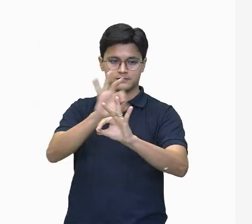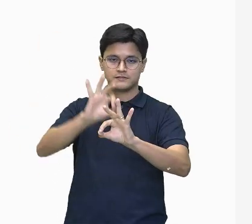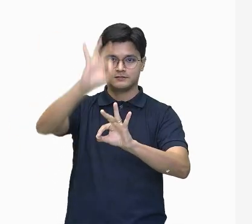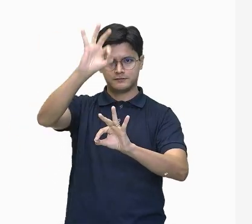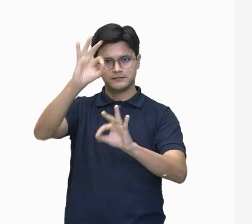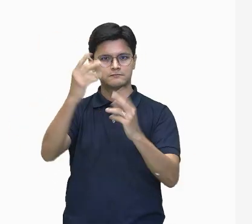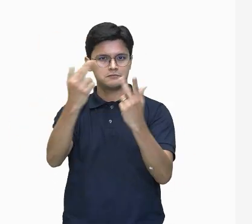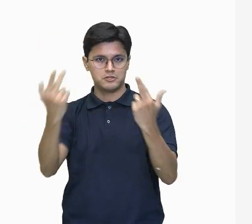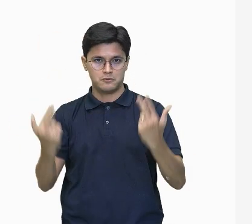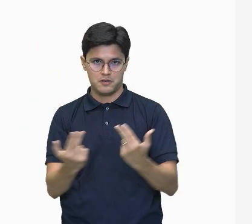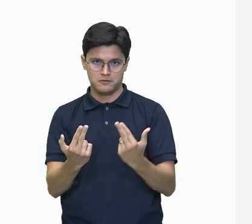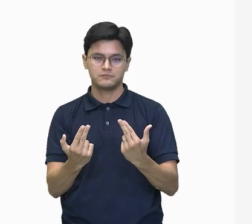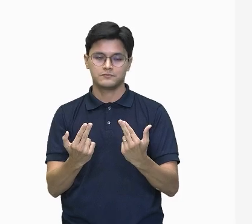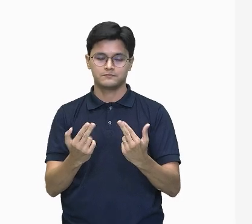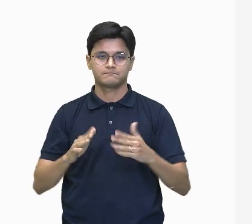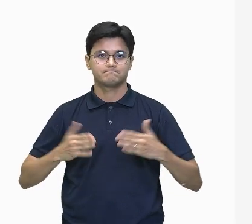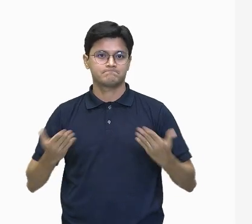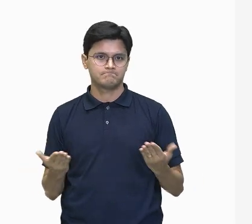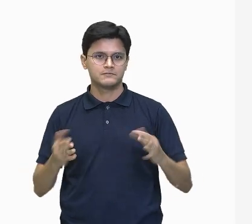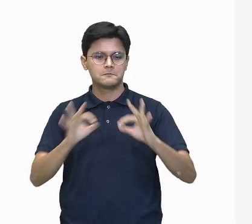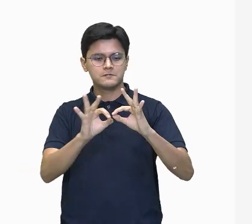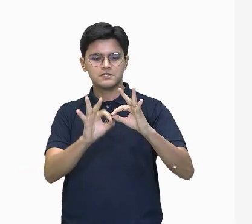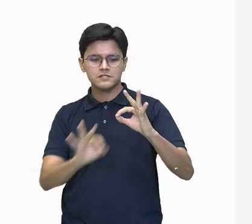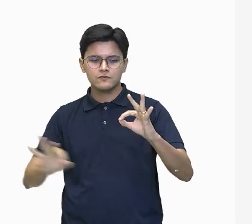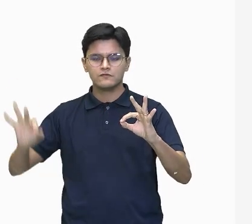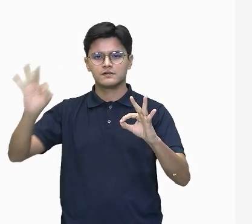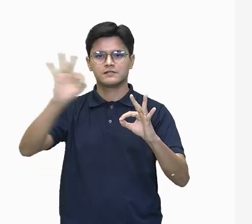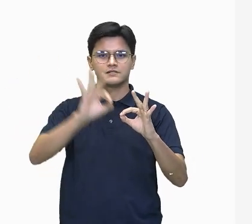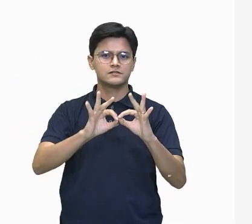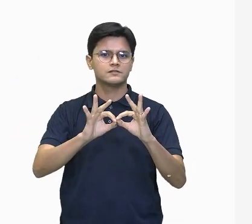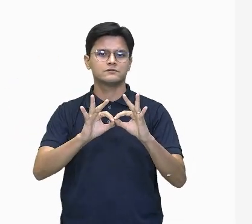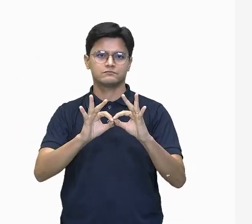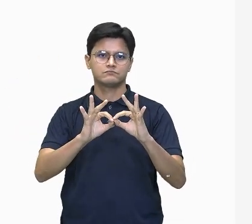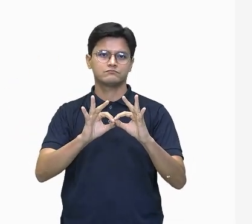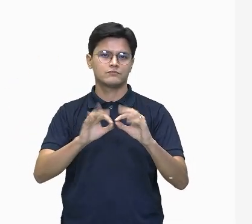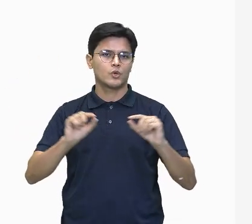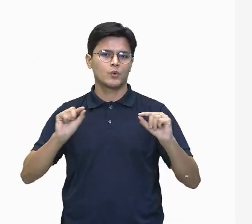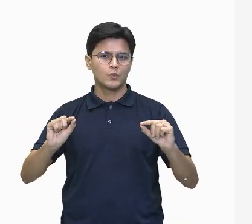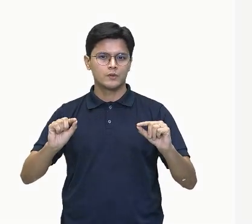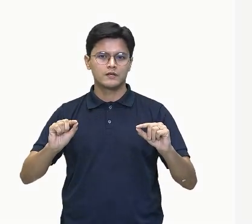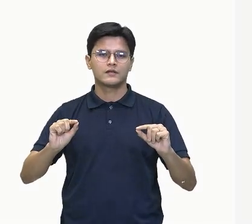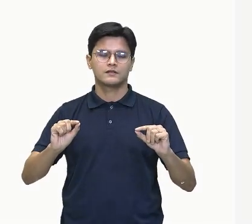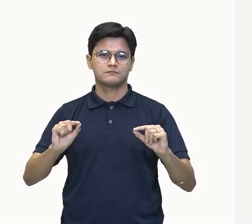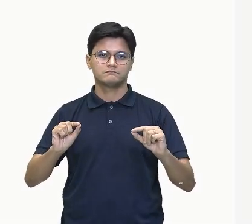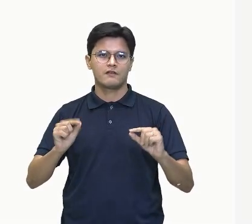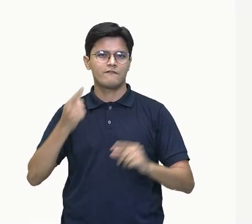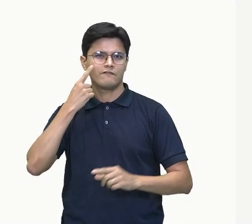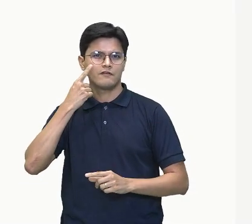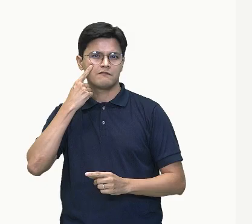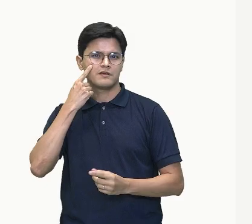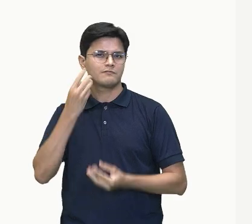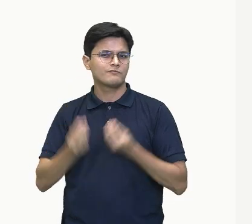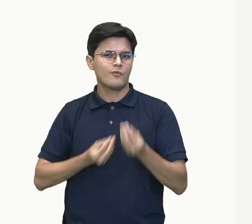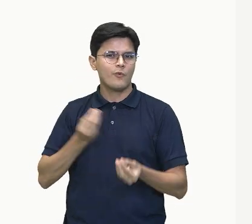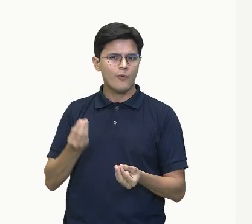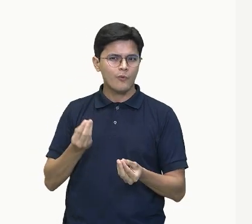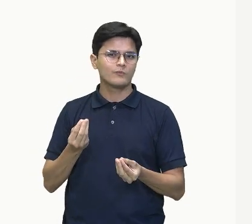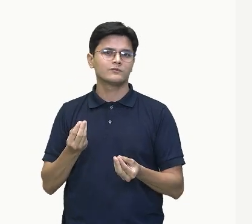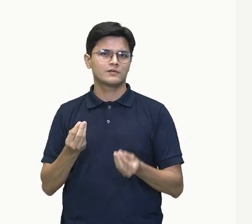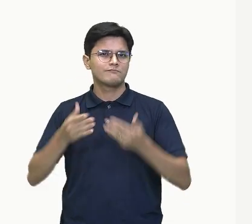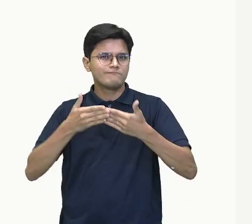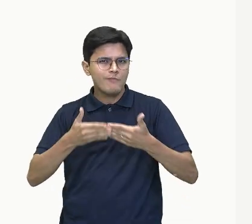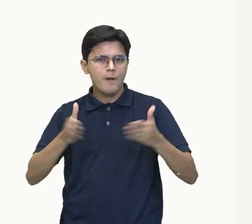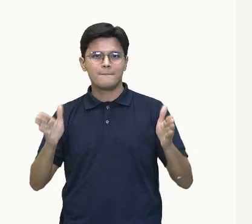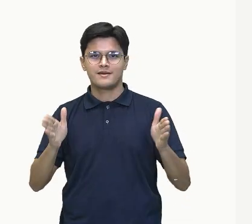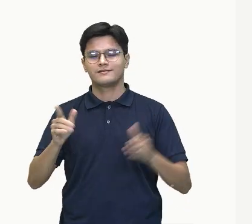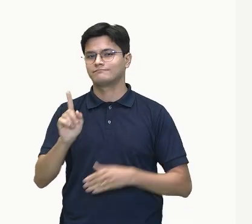vai trabalhar a circunferência não de maneira aberta, né? Nós vamos falar ele